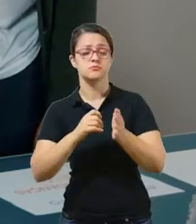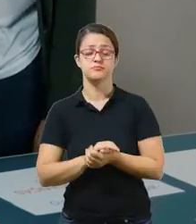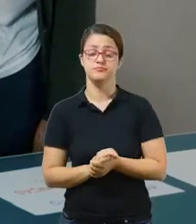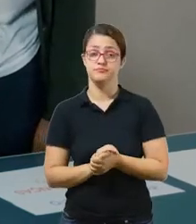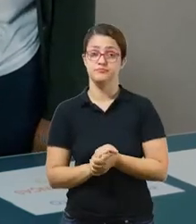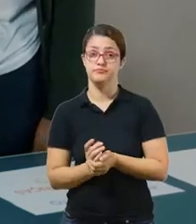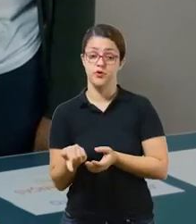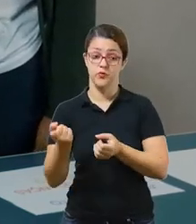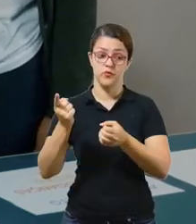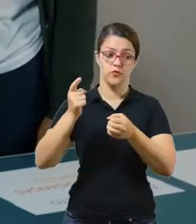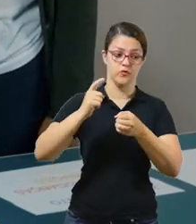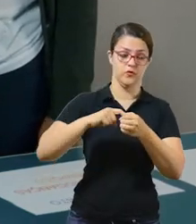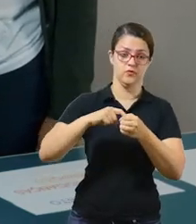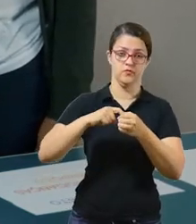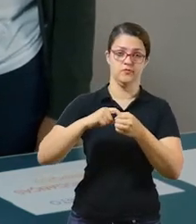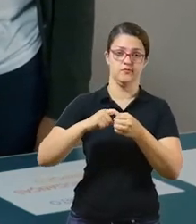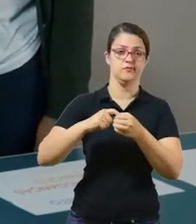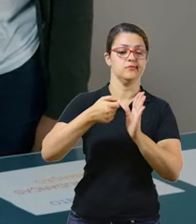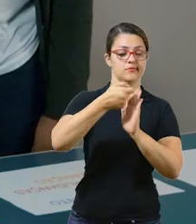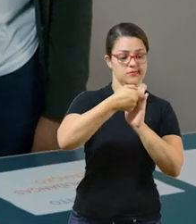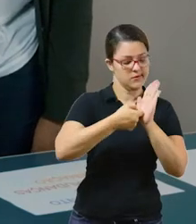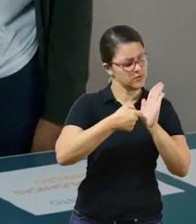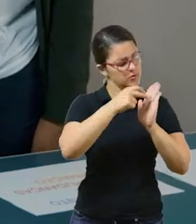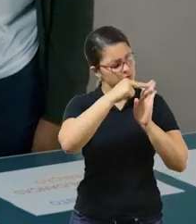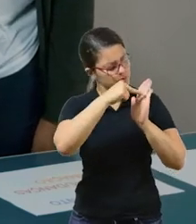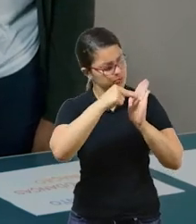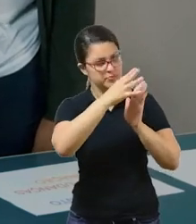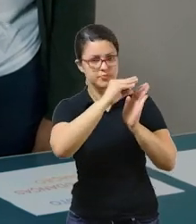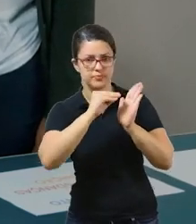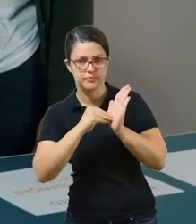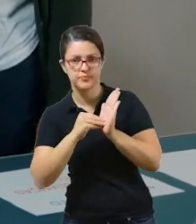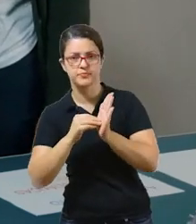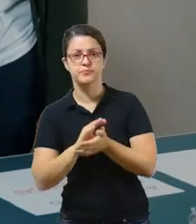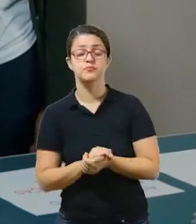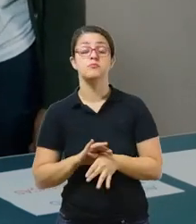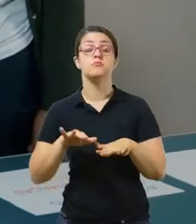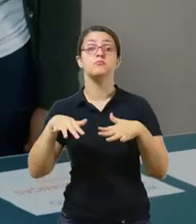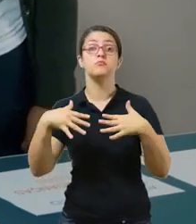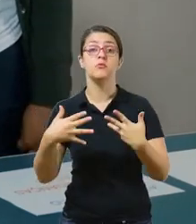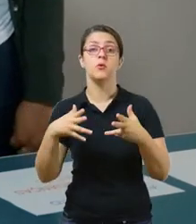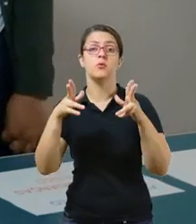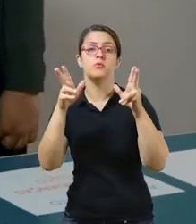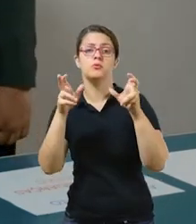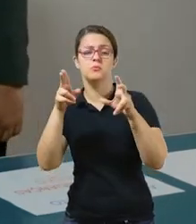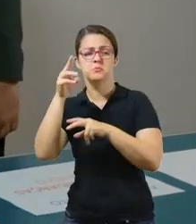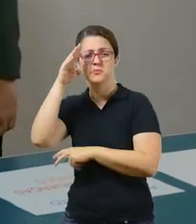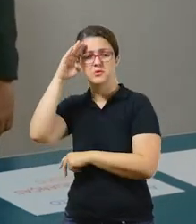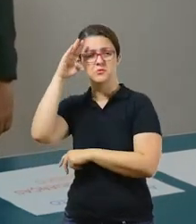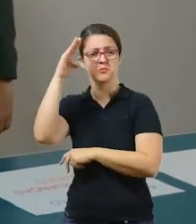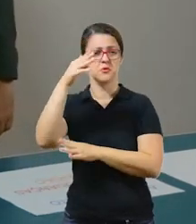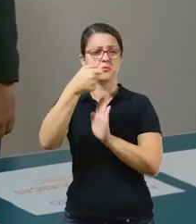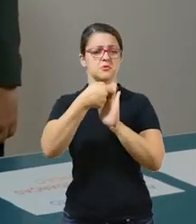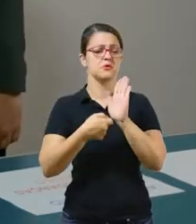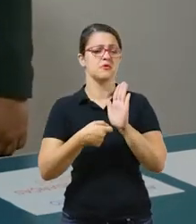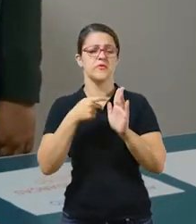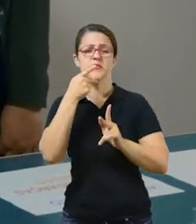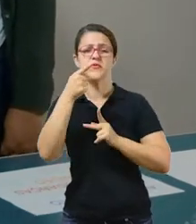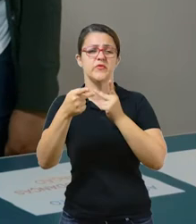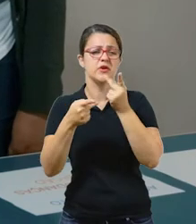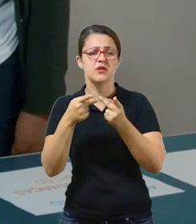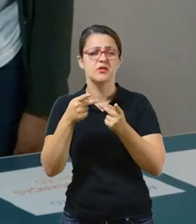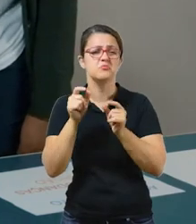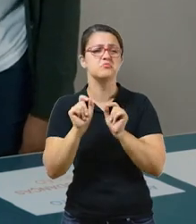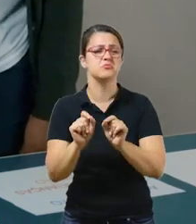lá, verifica, preenche. 2. Qual é o tema principal do texto? Sobre o que que o texto está